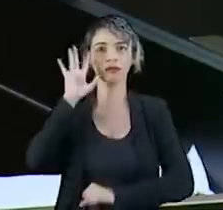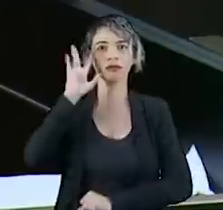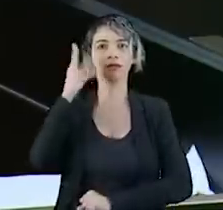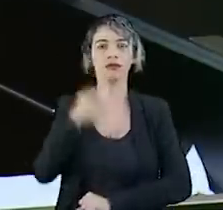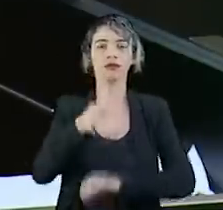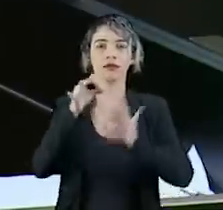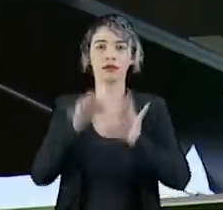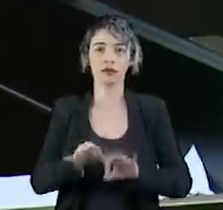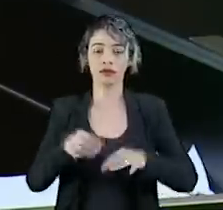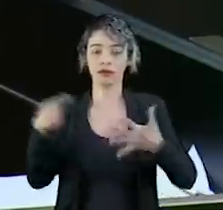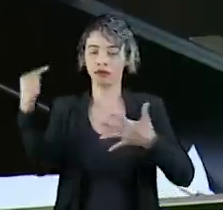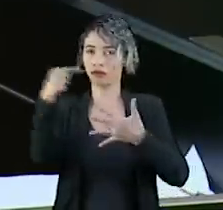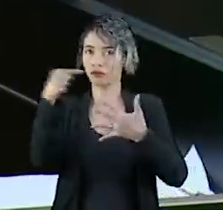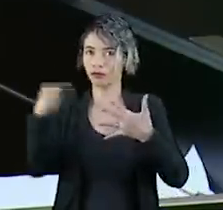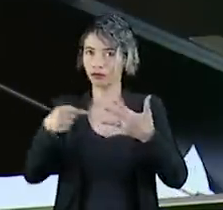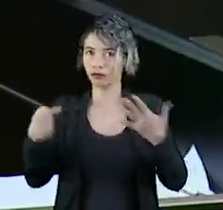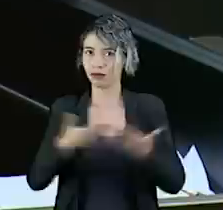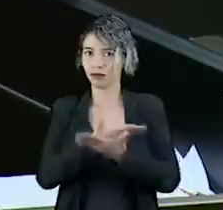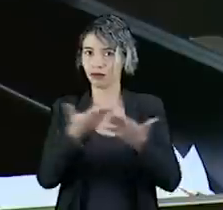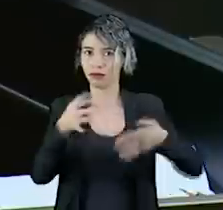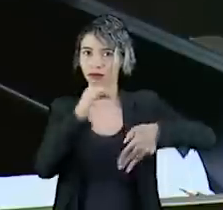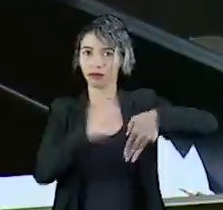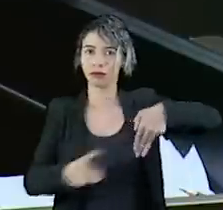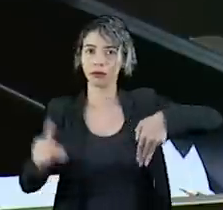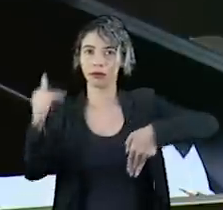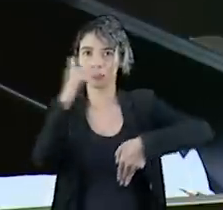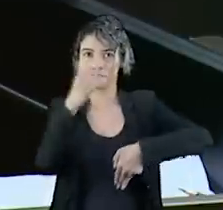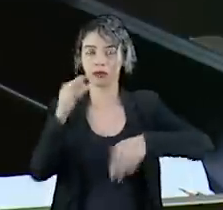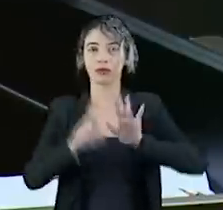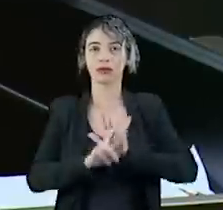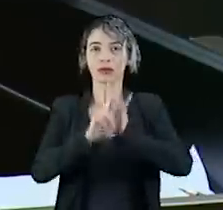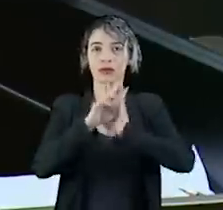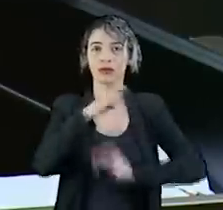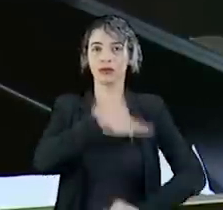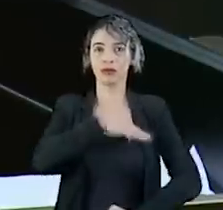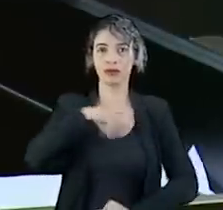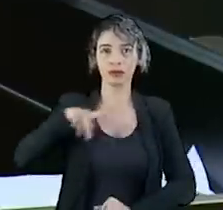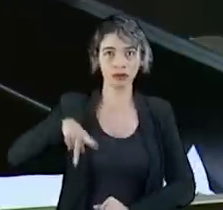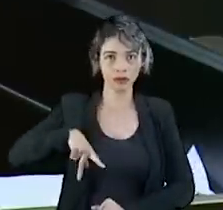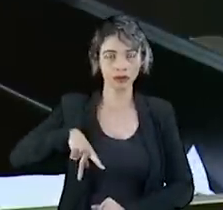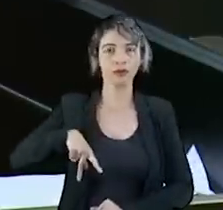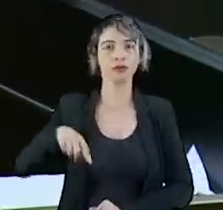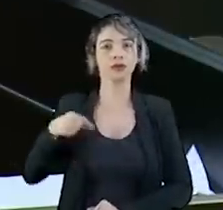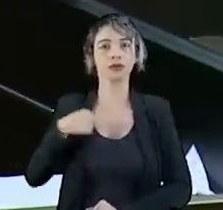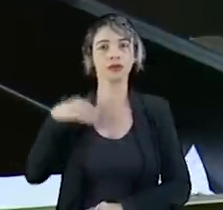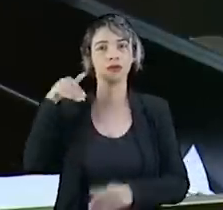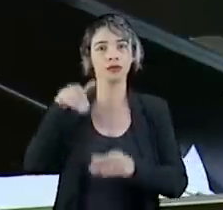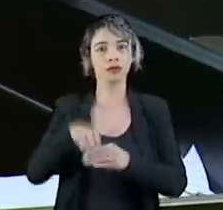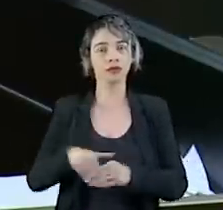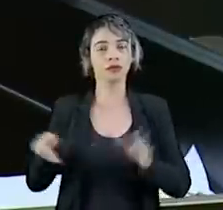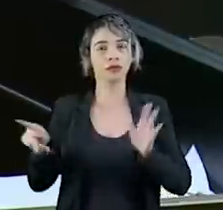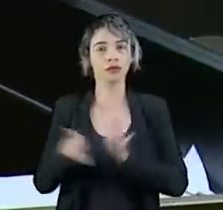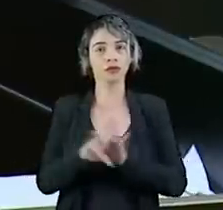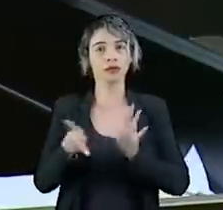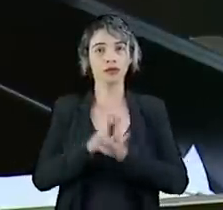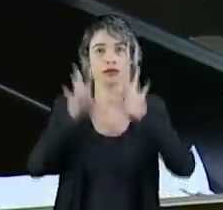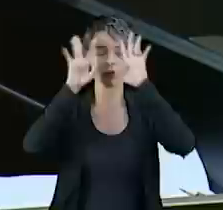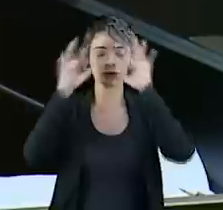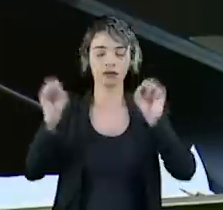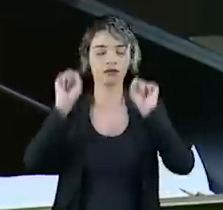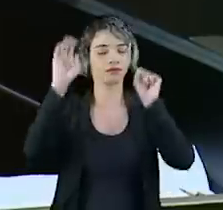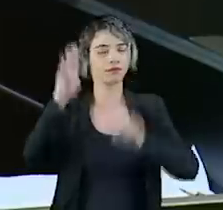decisão por todas essas razões senhores ministros senhor representante do Ministério Público Voto para que o tribunal